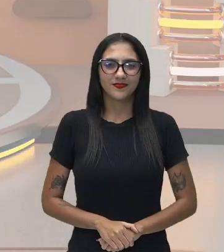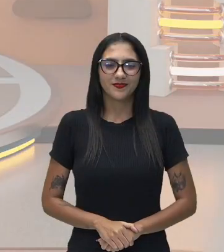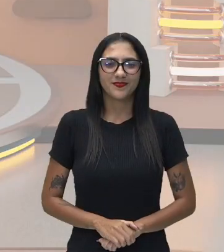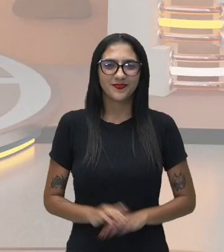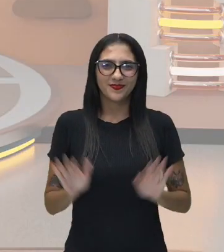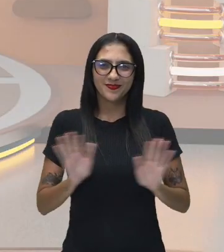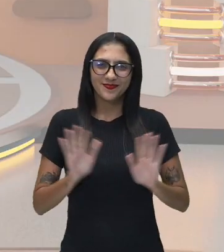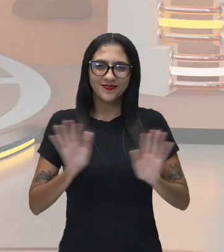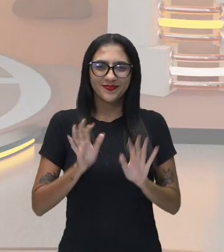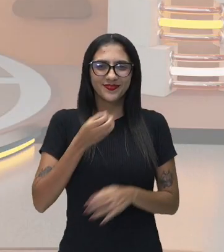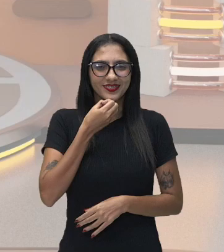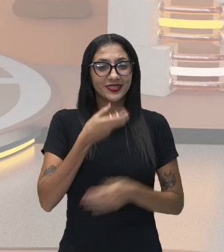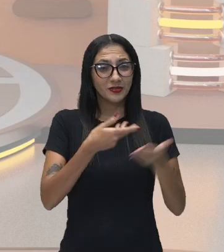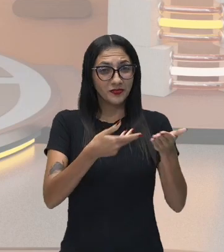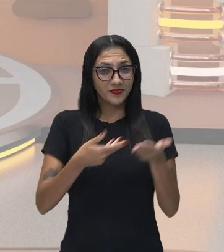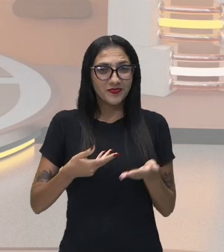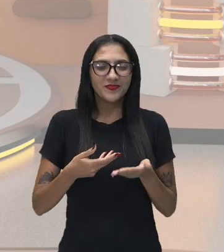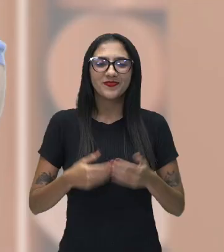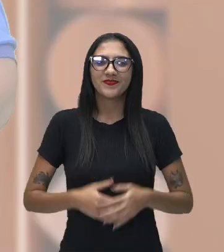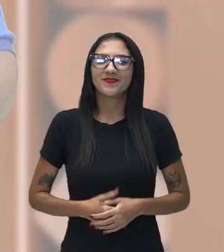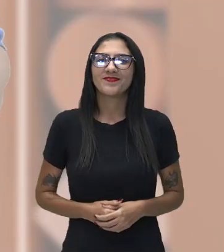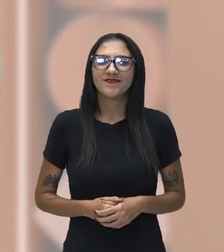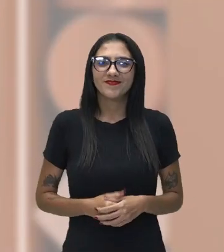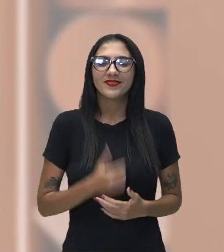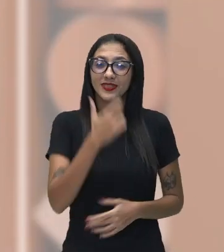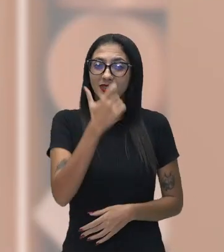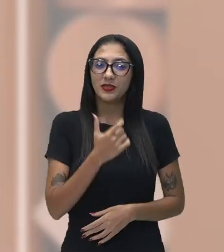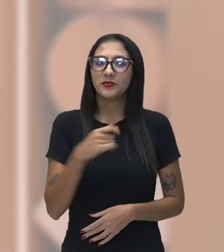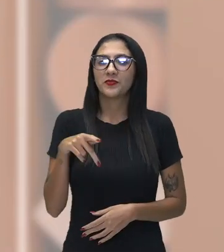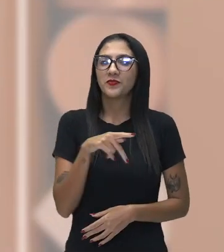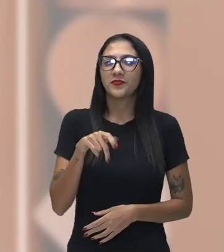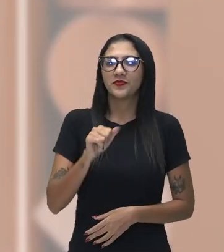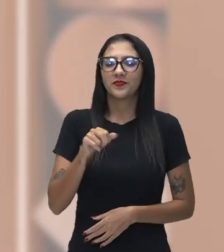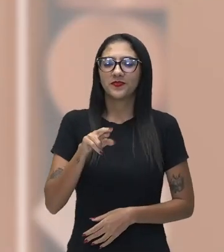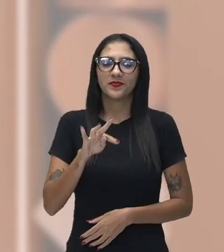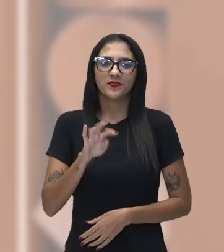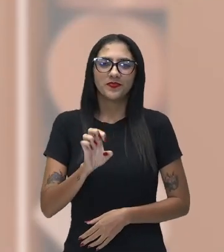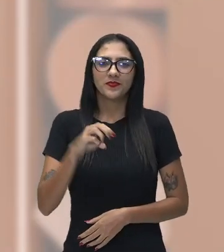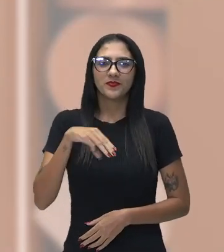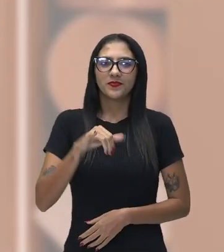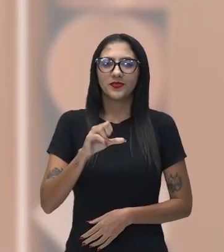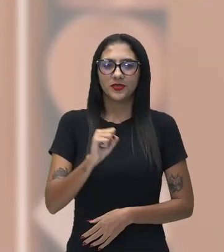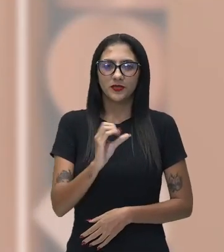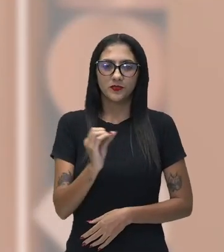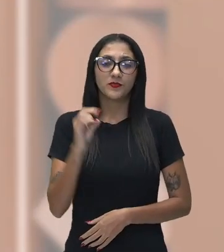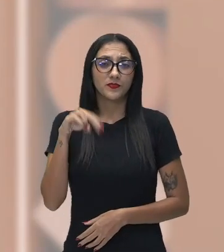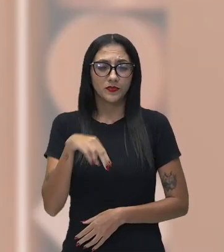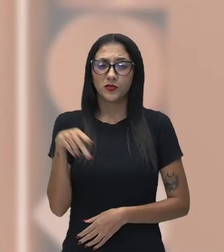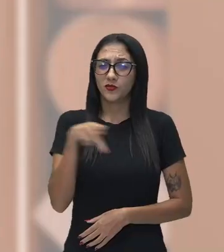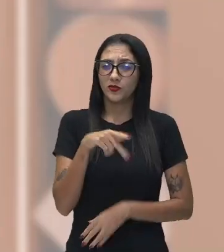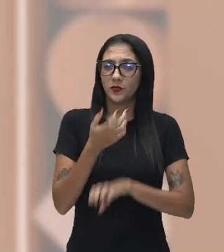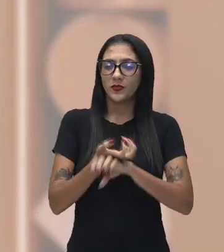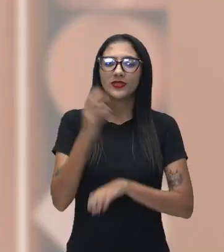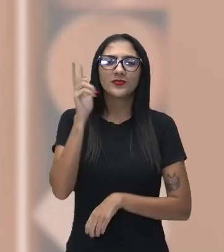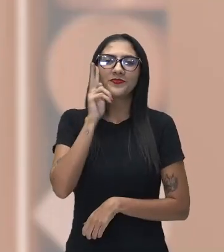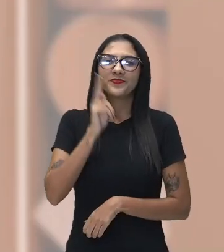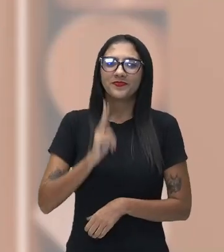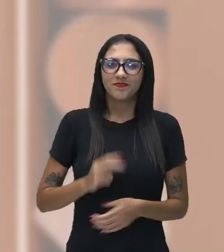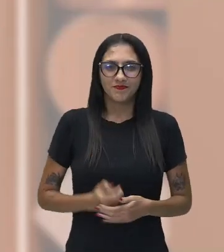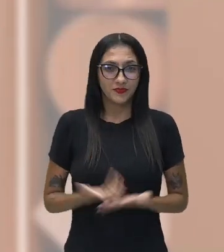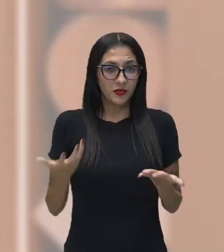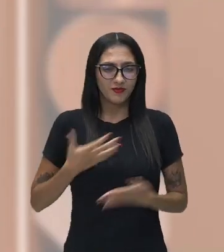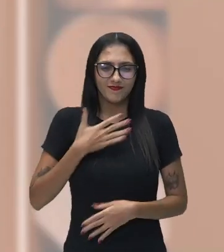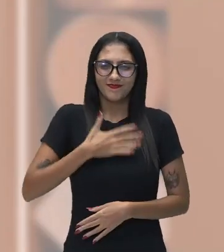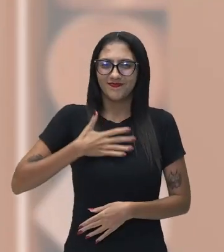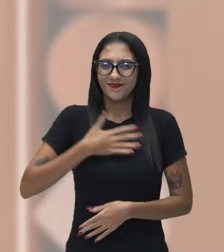Olá, sejam todos muito bem-vindos! Eu sou o professor Artemison Montanha, do componente de História, e é um prazer enorme estar aqui com